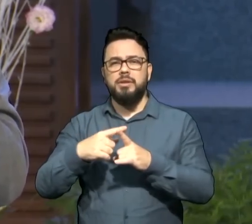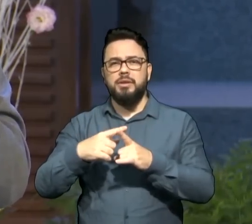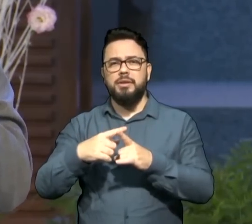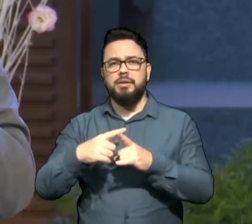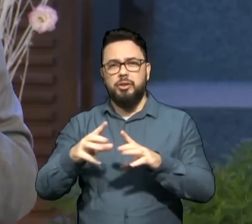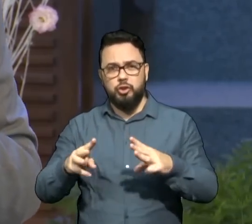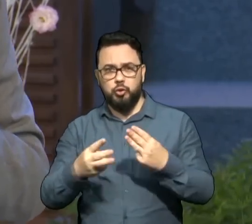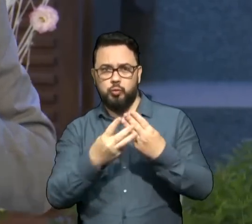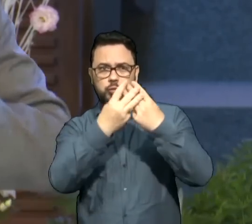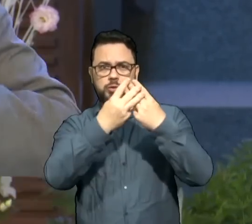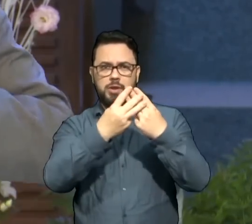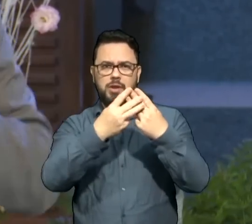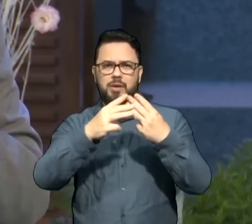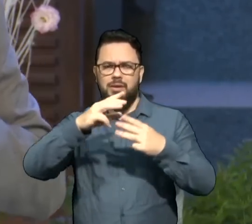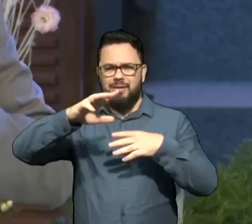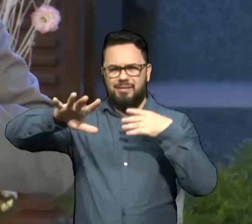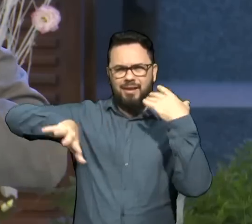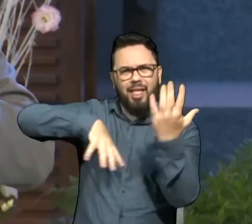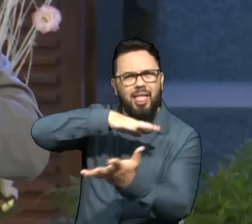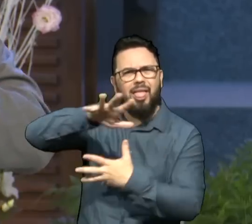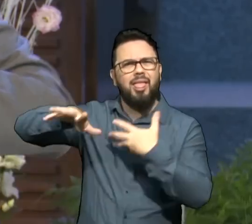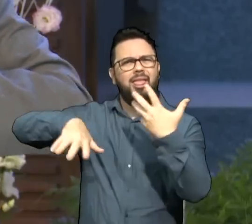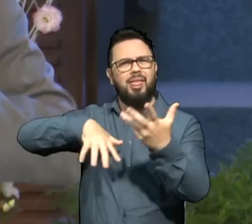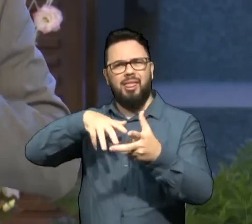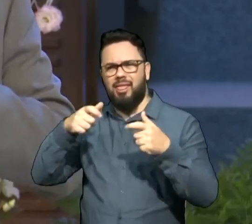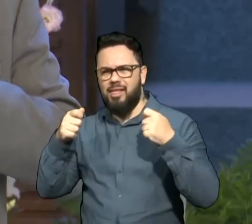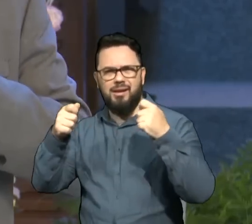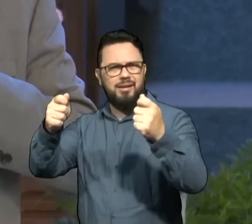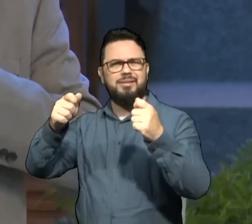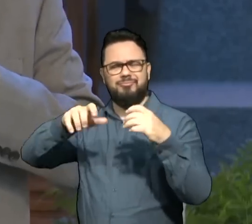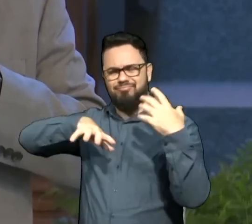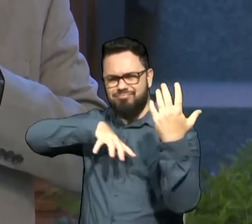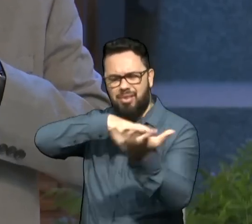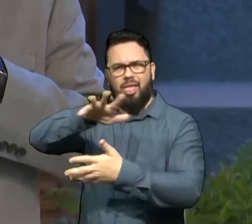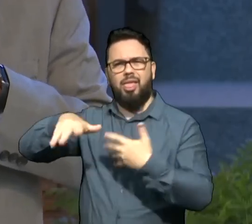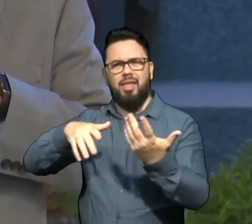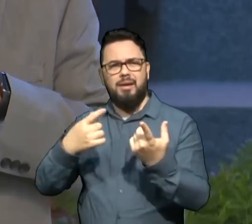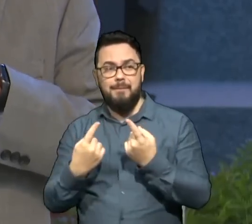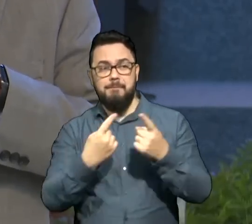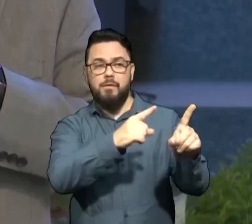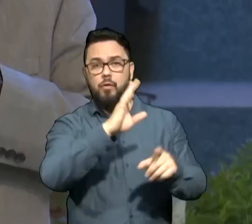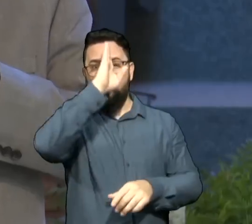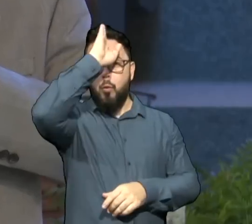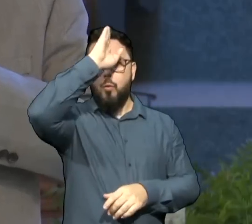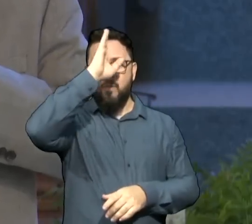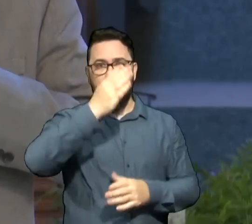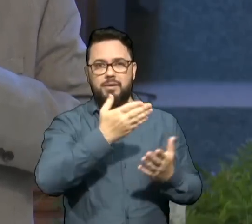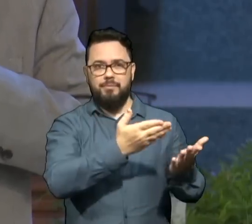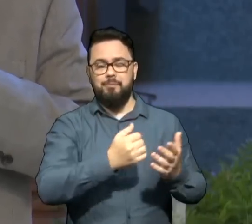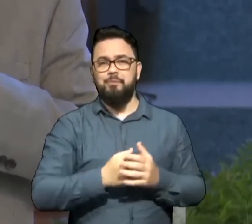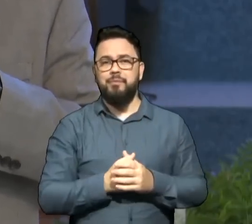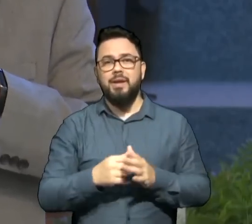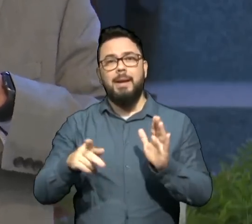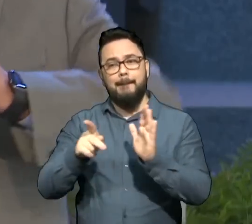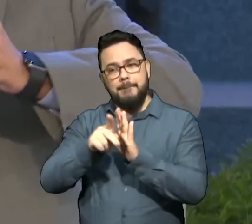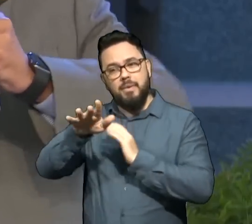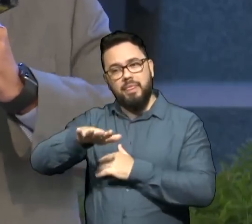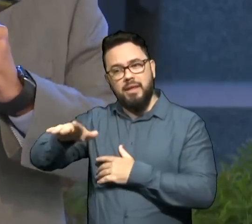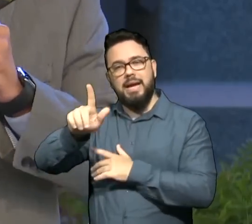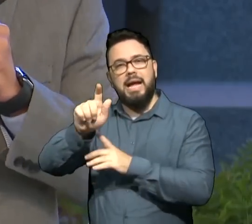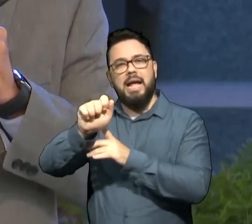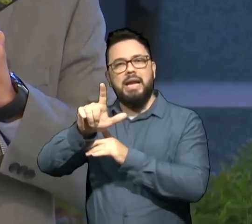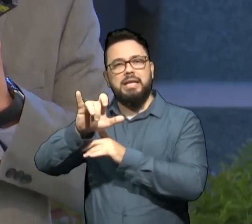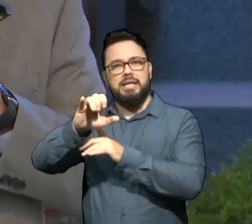eram revolucionários Rebeldes que queriam fazer revoluções contra Roma eram oriundos da região da Galileia a